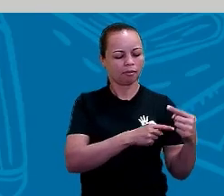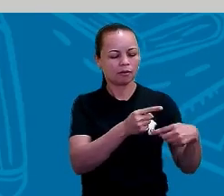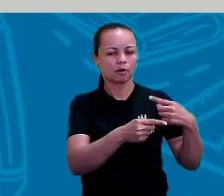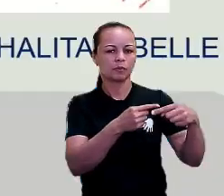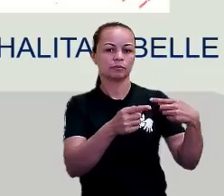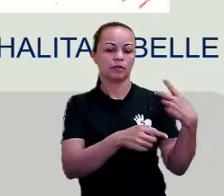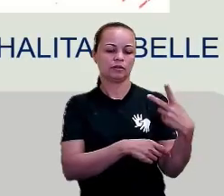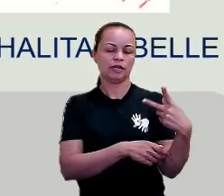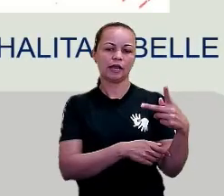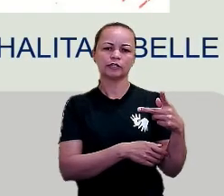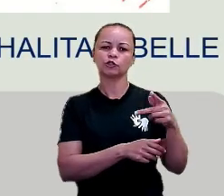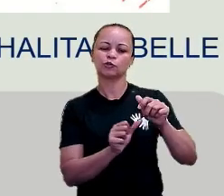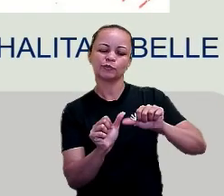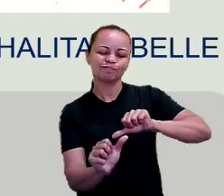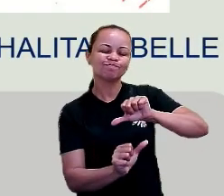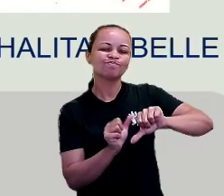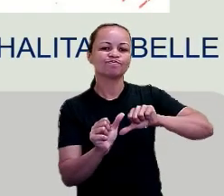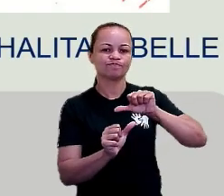a sua